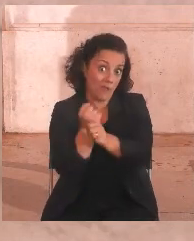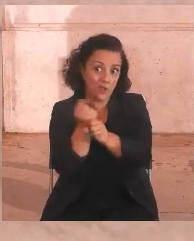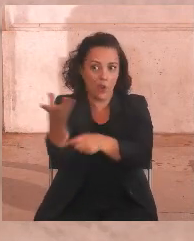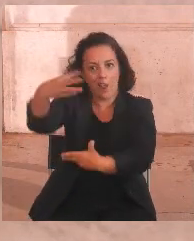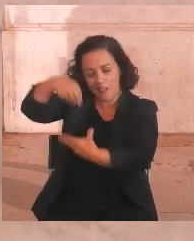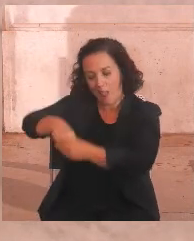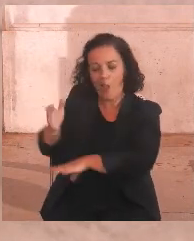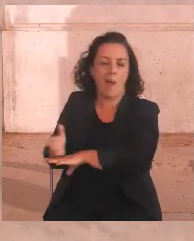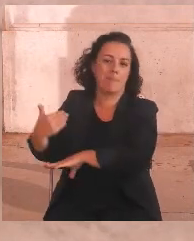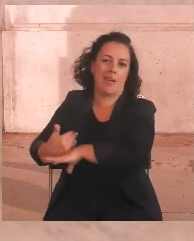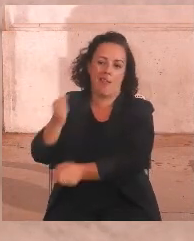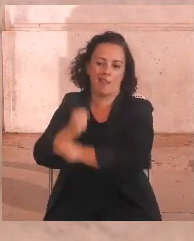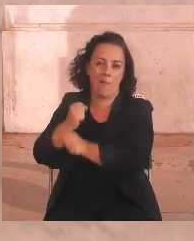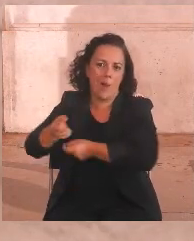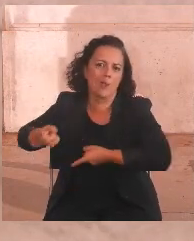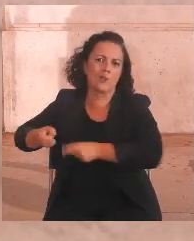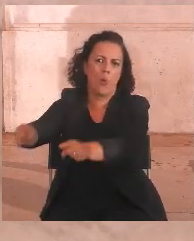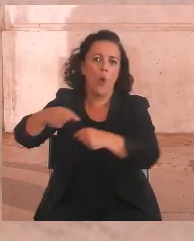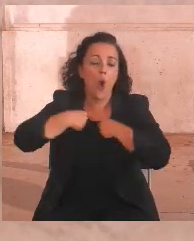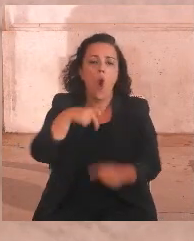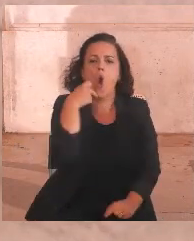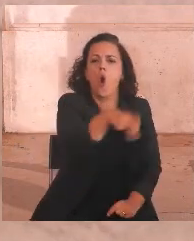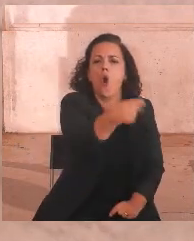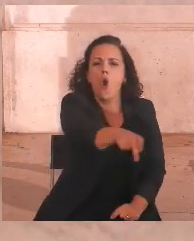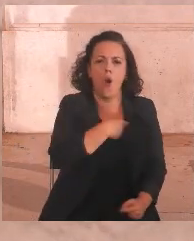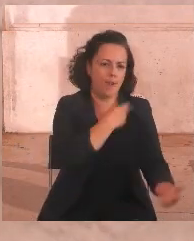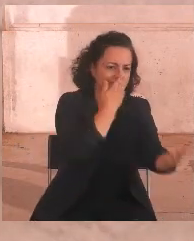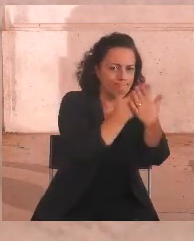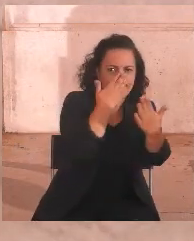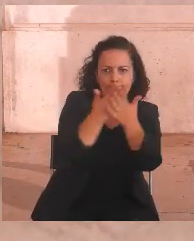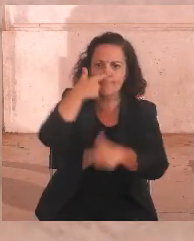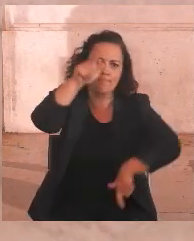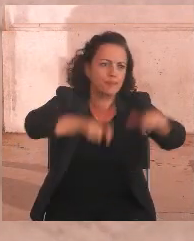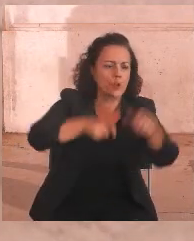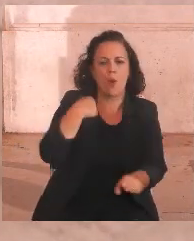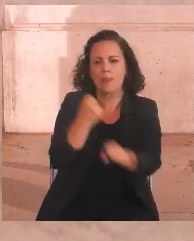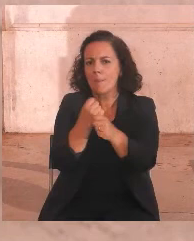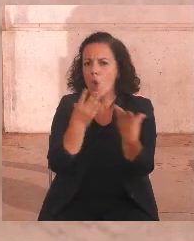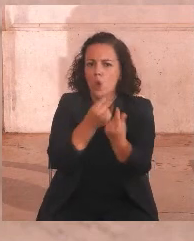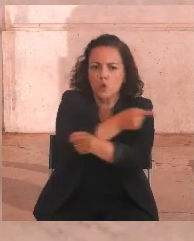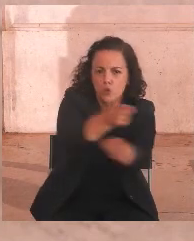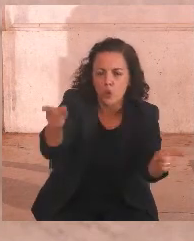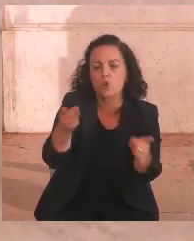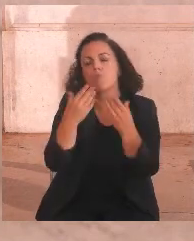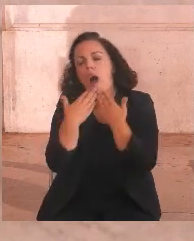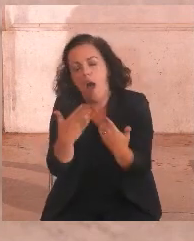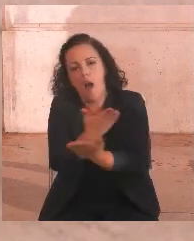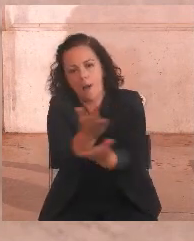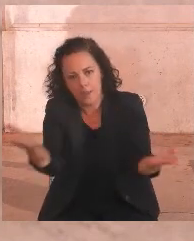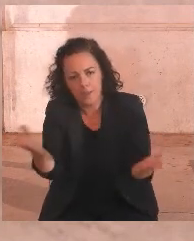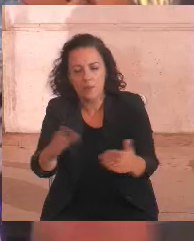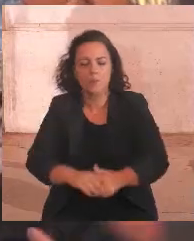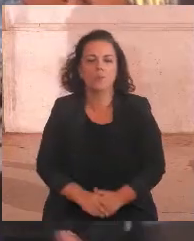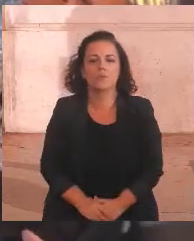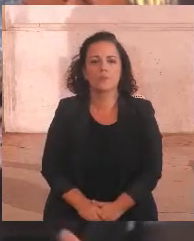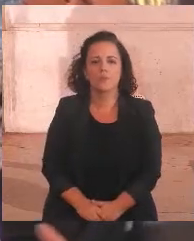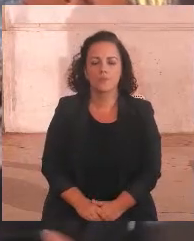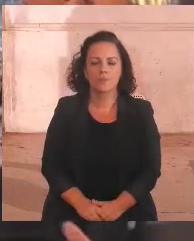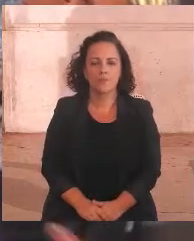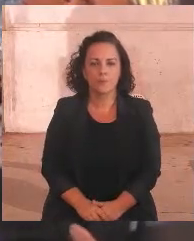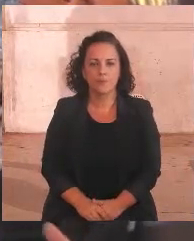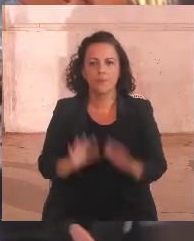a falar com as pessoas, a ouvir as pessoas, a trabalhar convosco. E por isso vos agradeço.